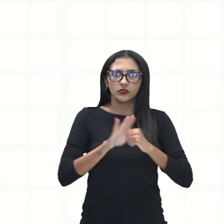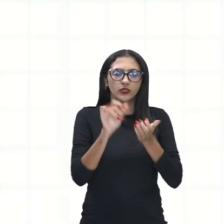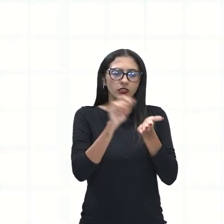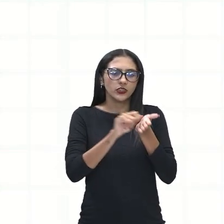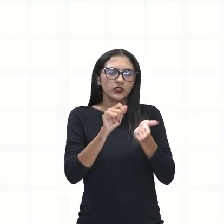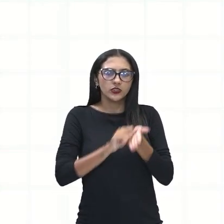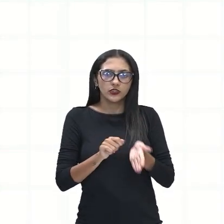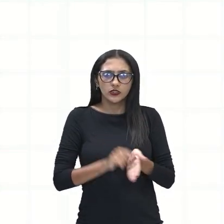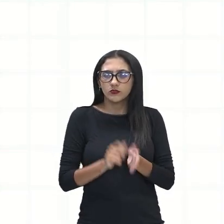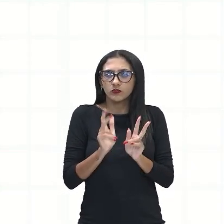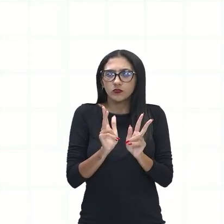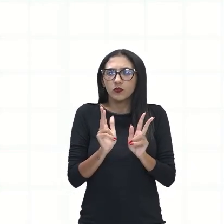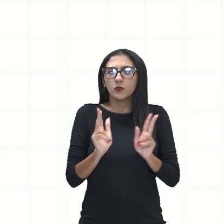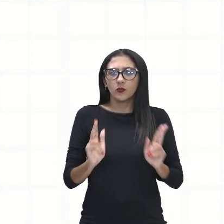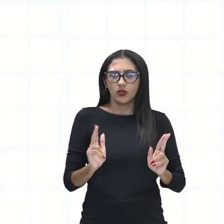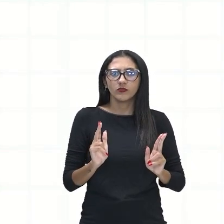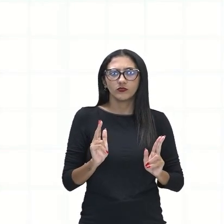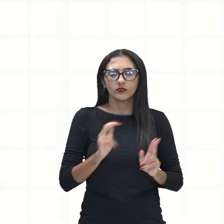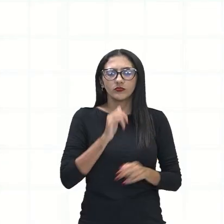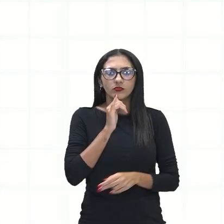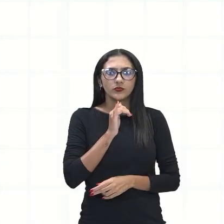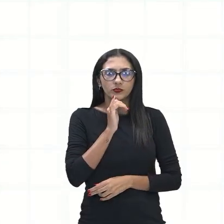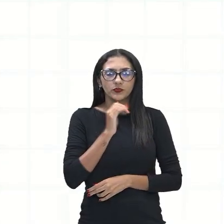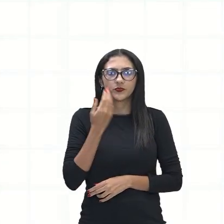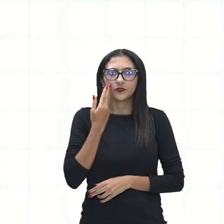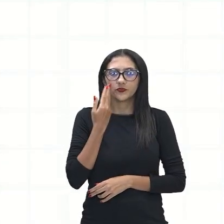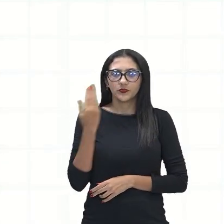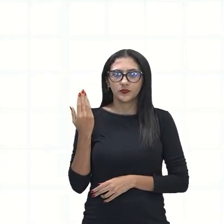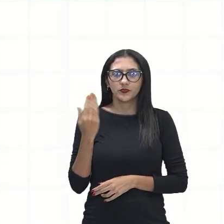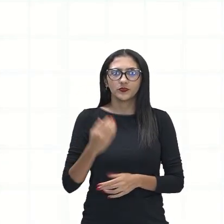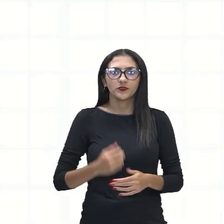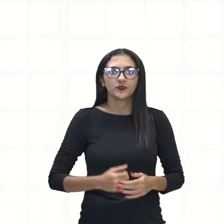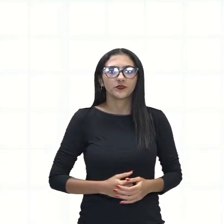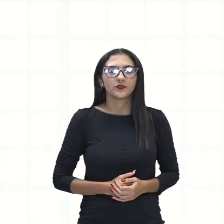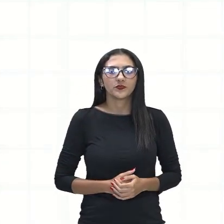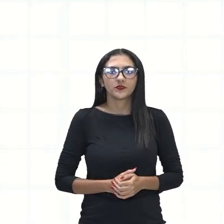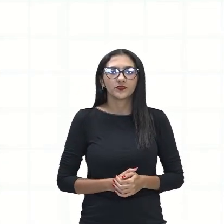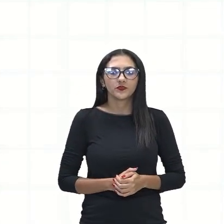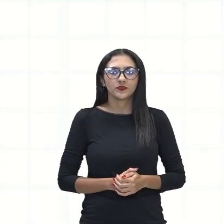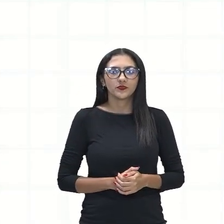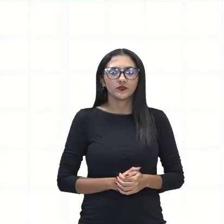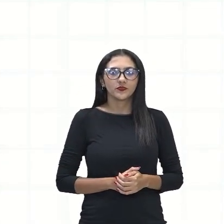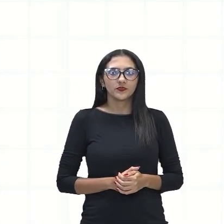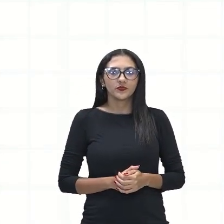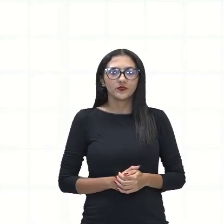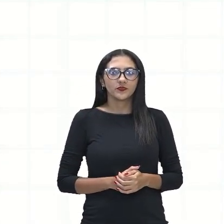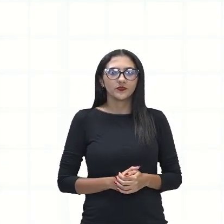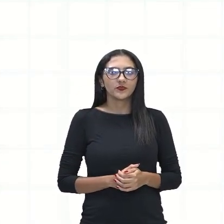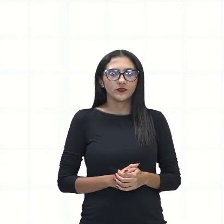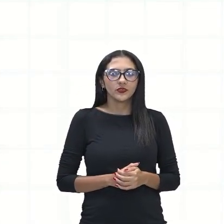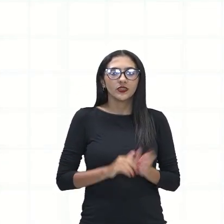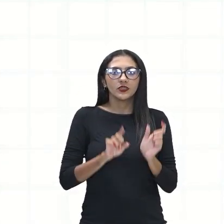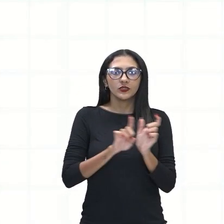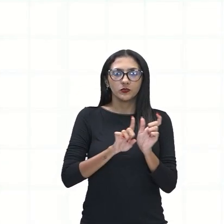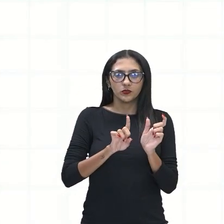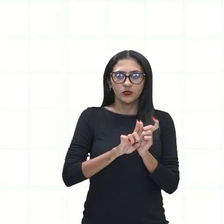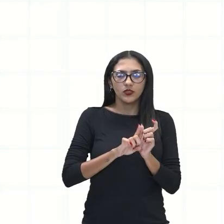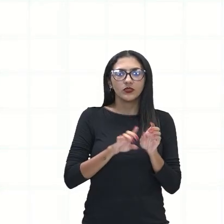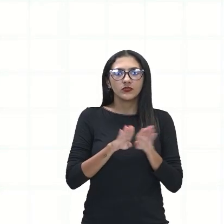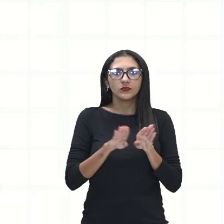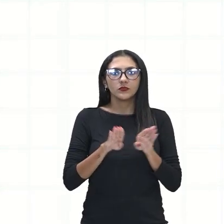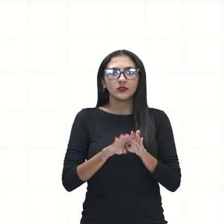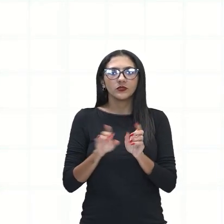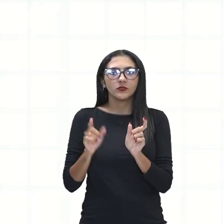forma, né? Fish, peixe, fish, ok? Sheep, que é